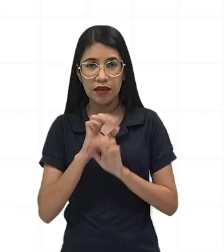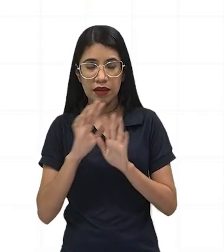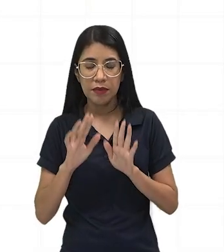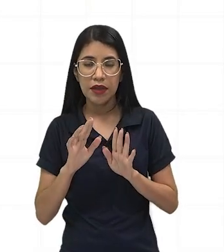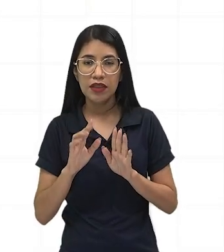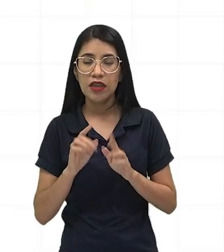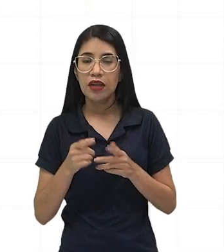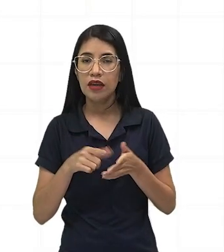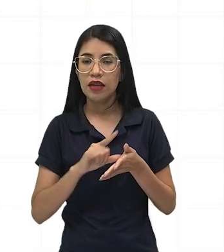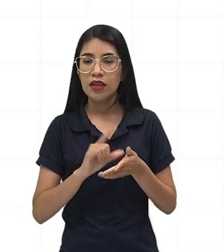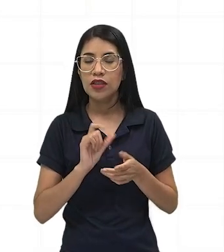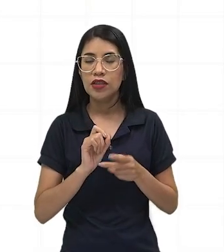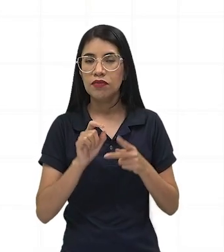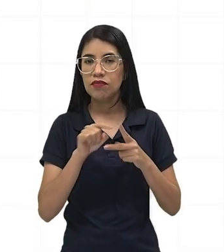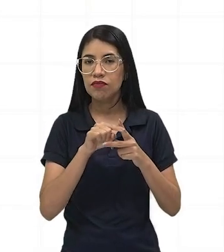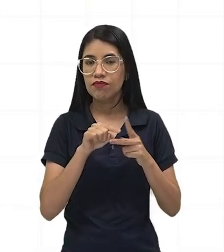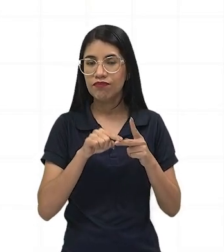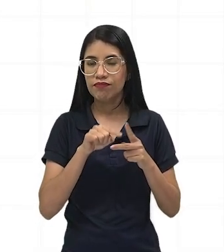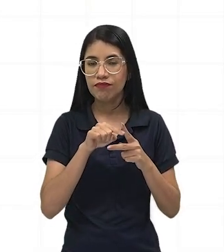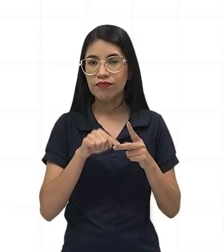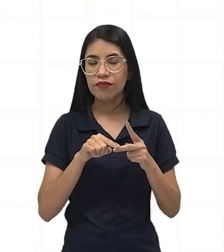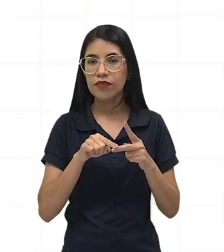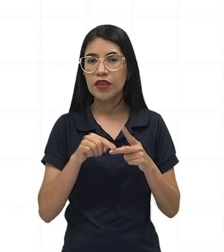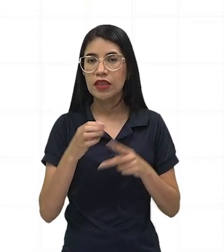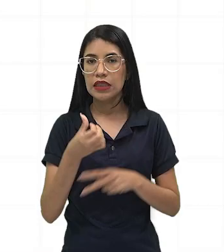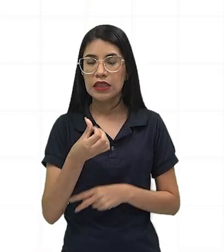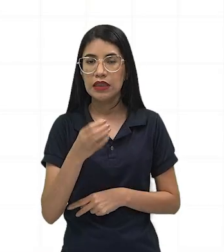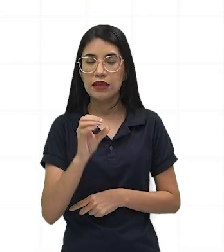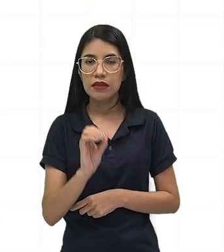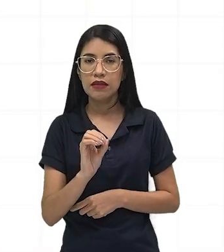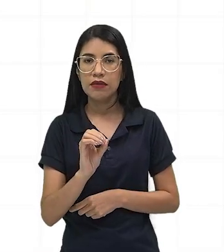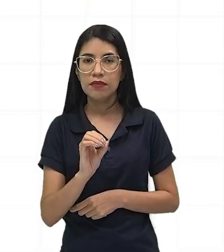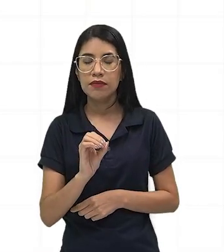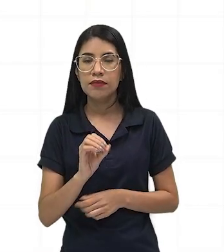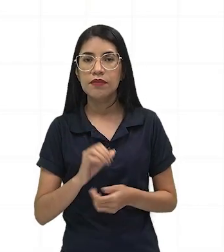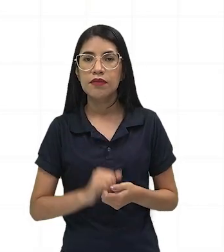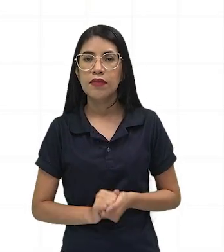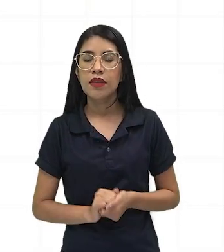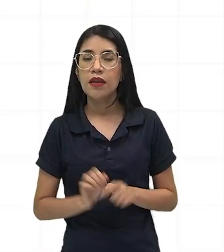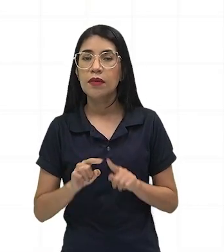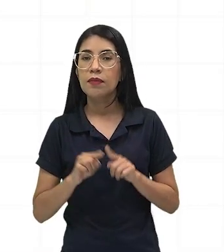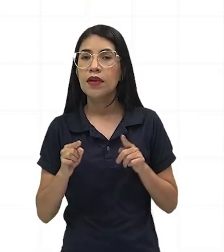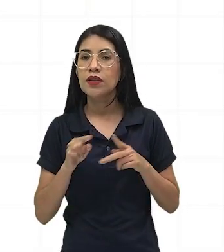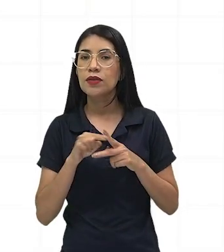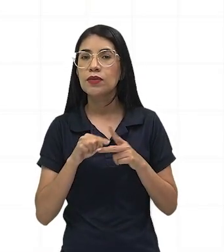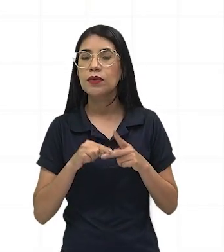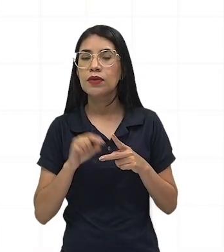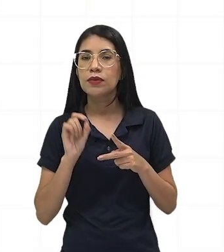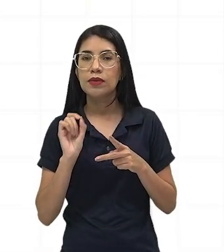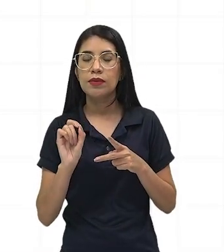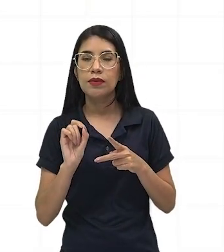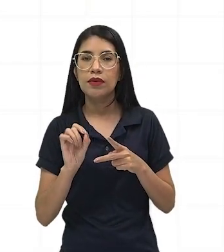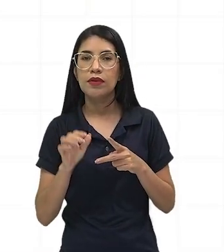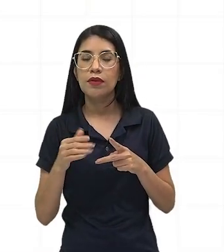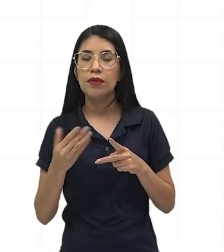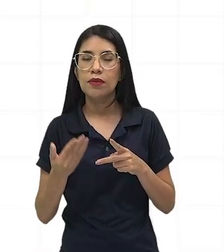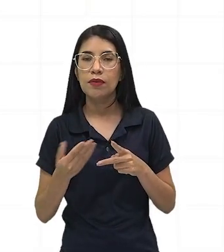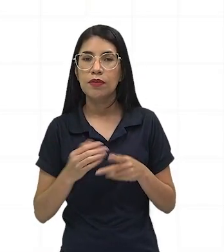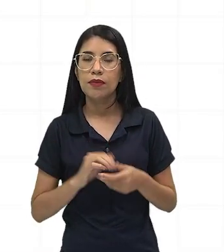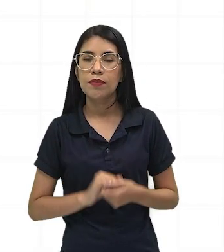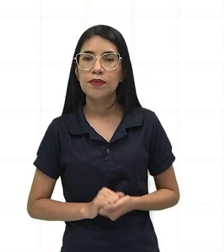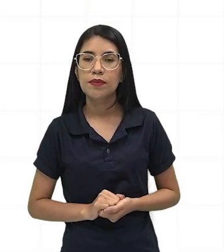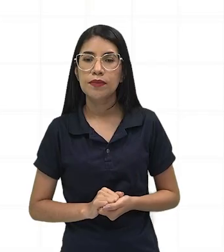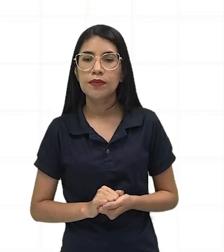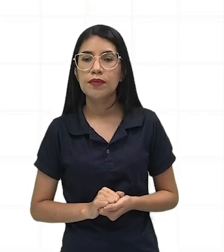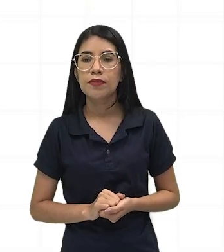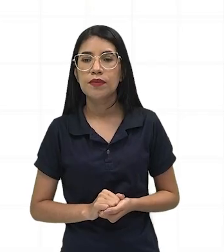de 60 graus. Ok, mas quem era esse meu ângulo? Ele era formado como? Ó, o